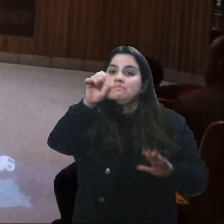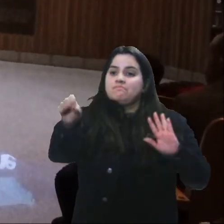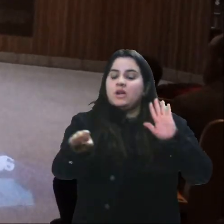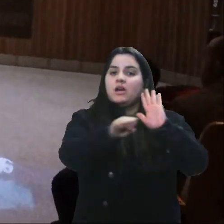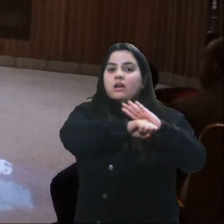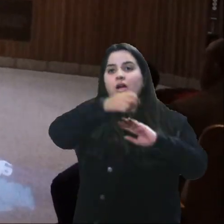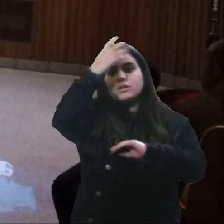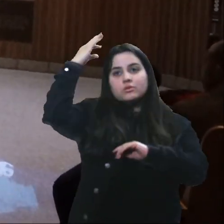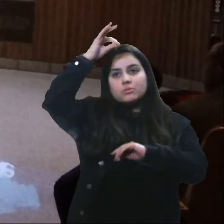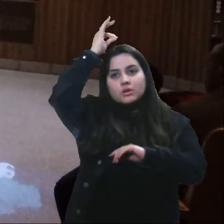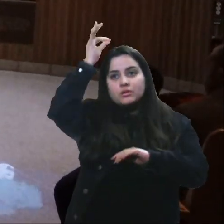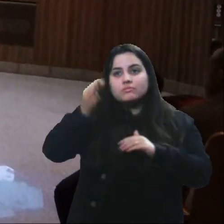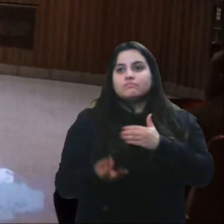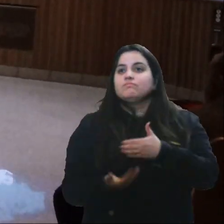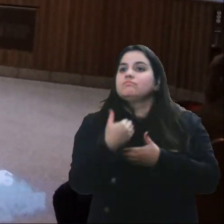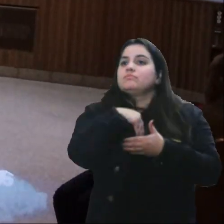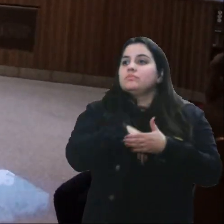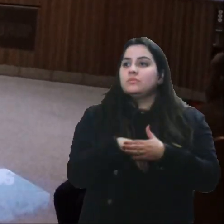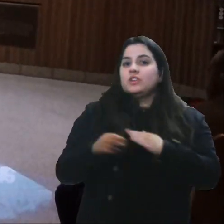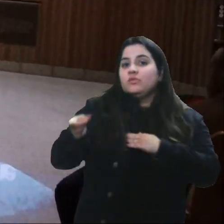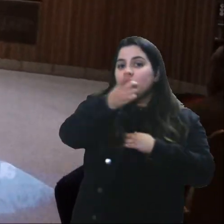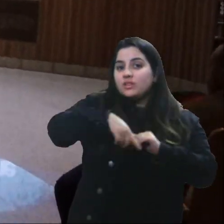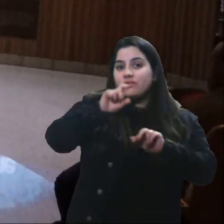fazer diferença nessa cidade,